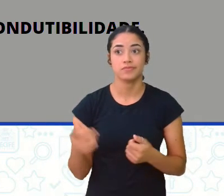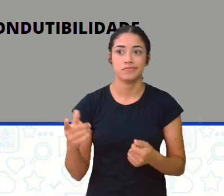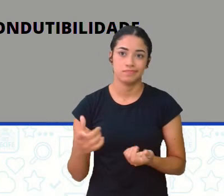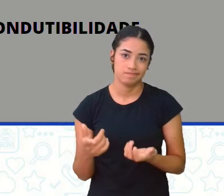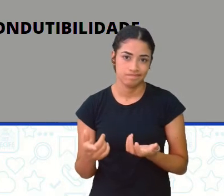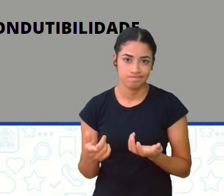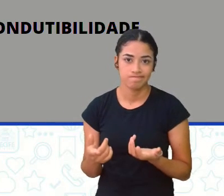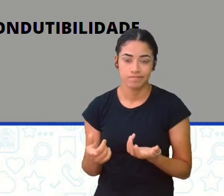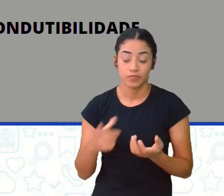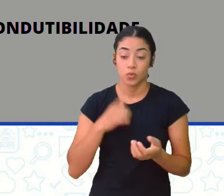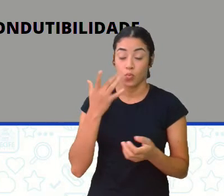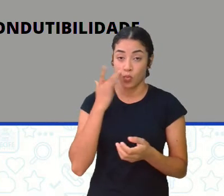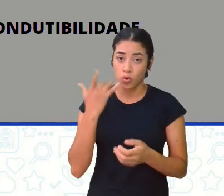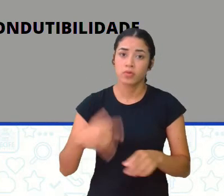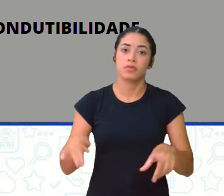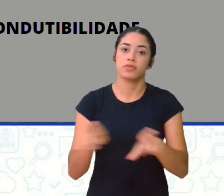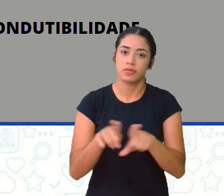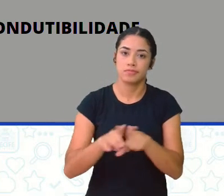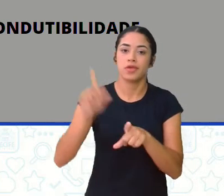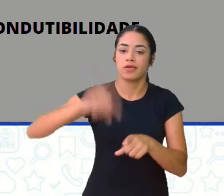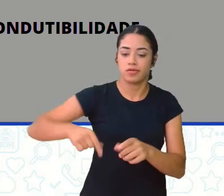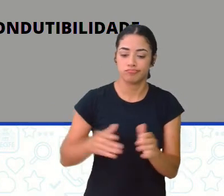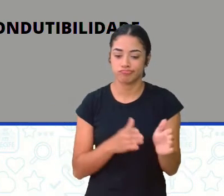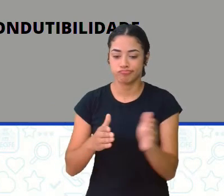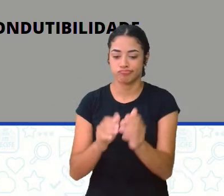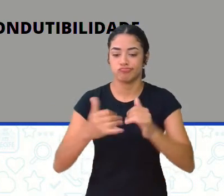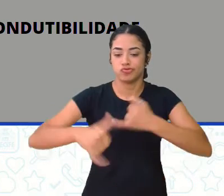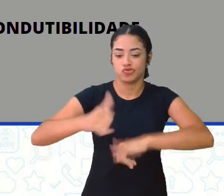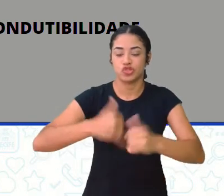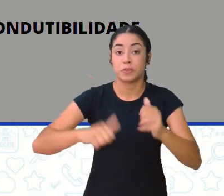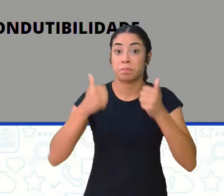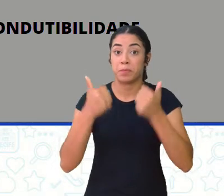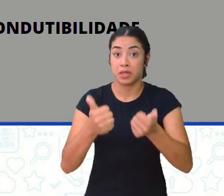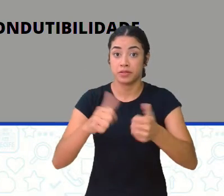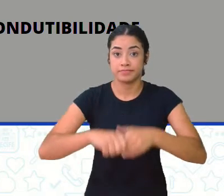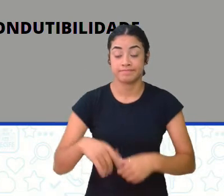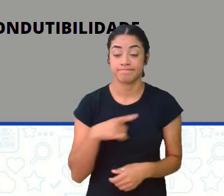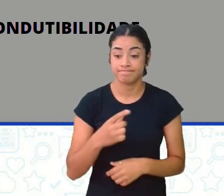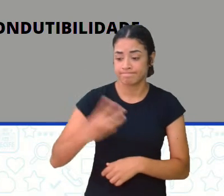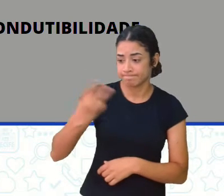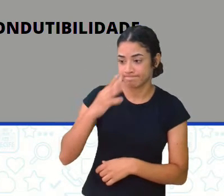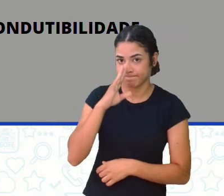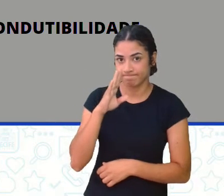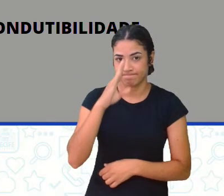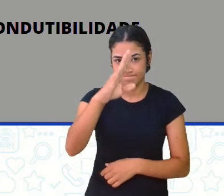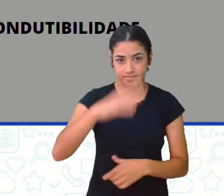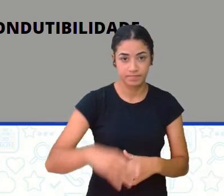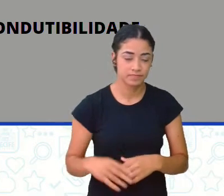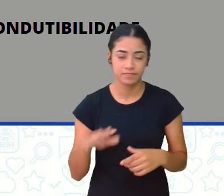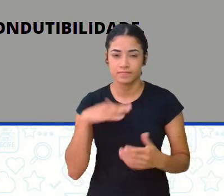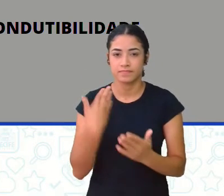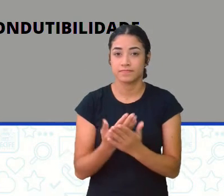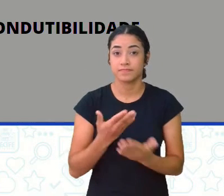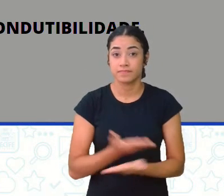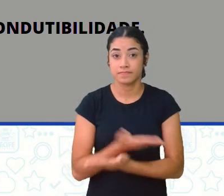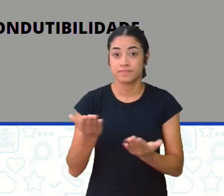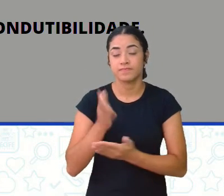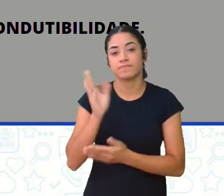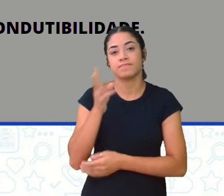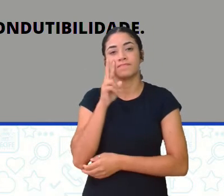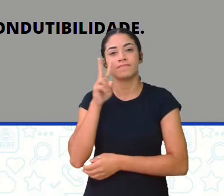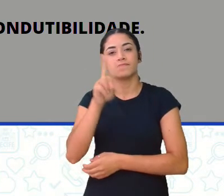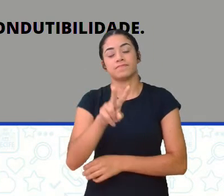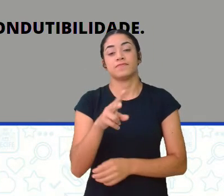condutibilidade, ou seja, o ouro também é um bom condutor. Então, aí nós temos os três principais, e acredito que muitos de vocês já devem ter